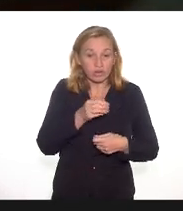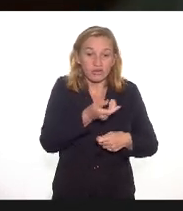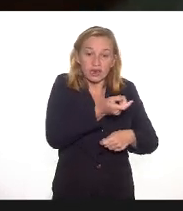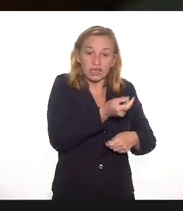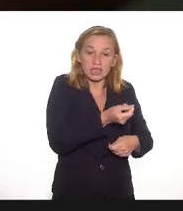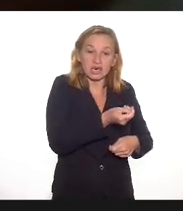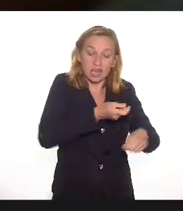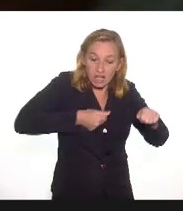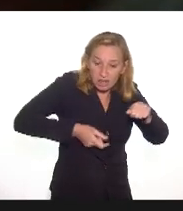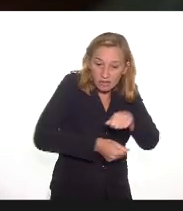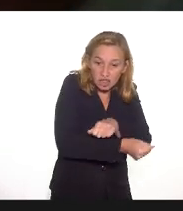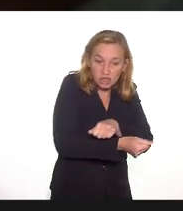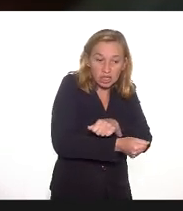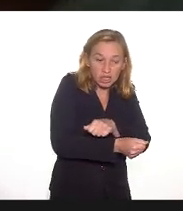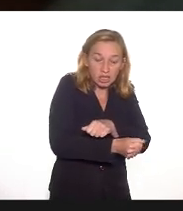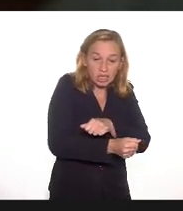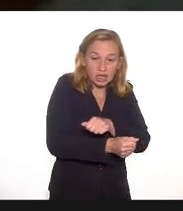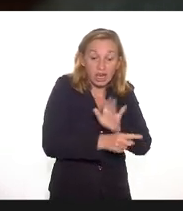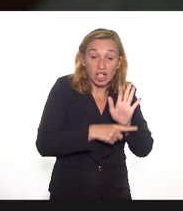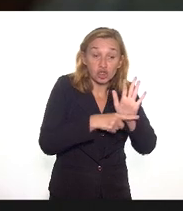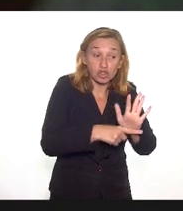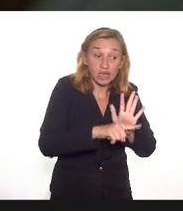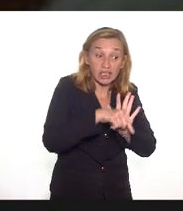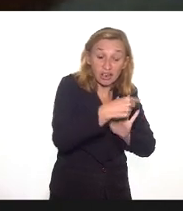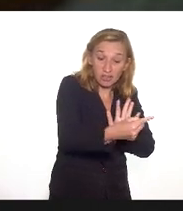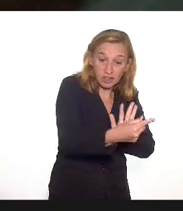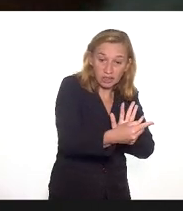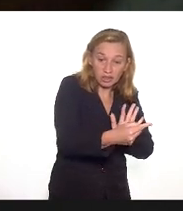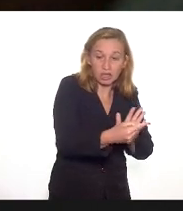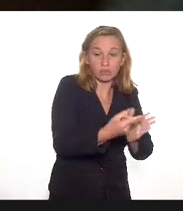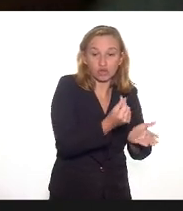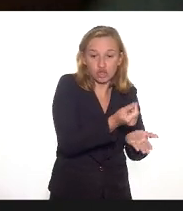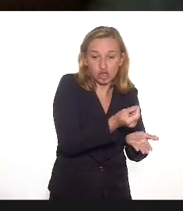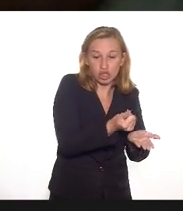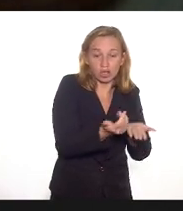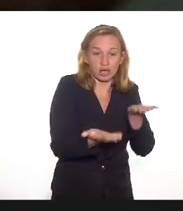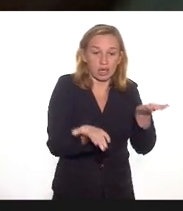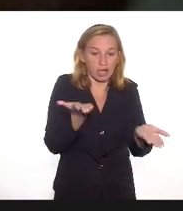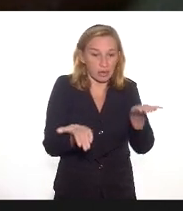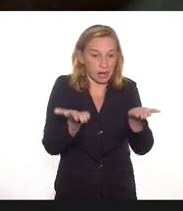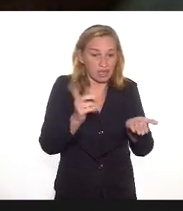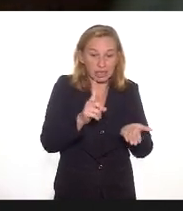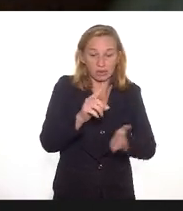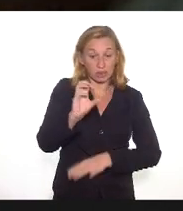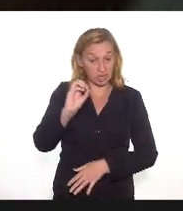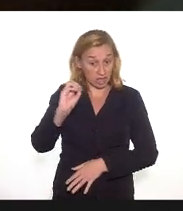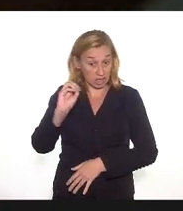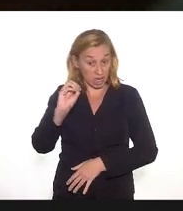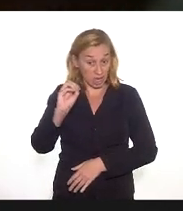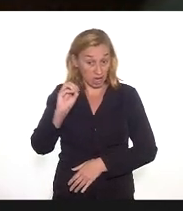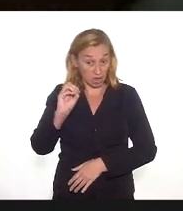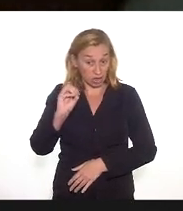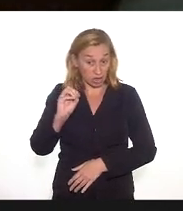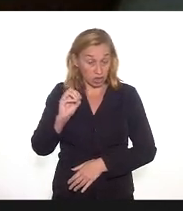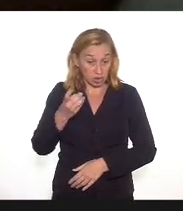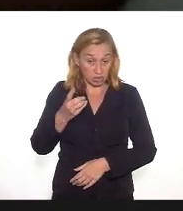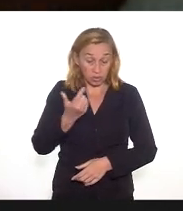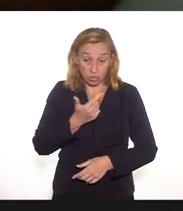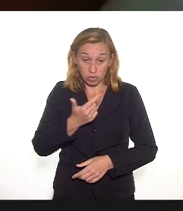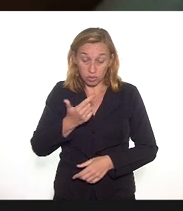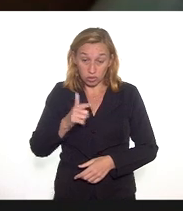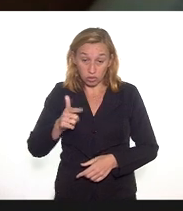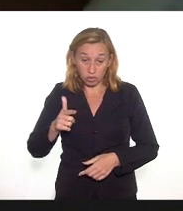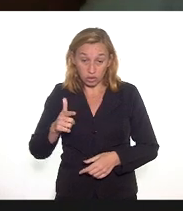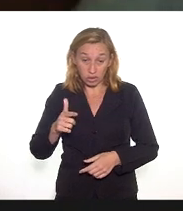que vão ajudar na frente a que eu tenha um orçamento equilibrado, não para ser zero, não ter superávit nem déficit, mas